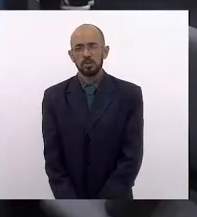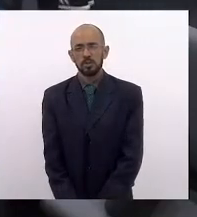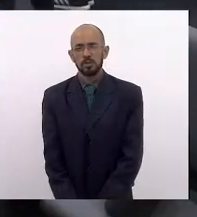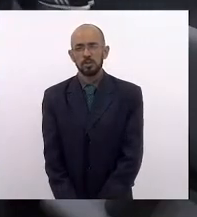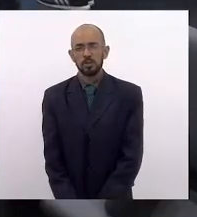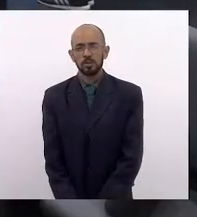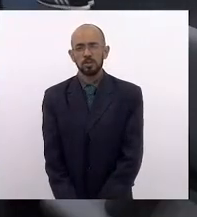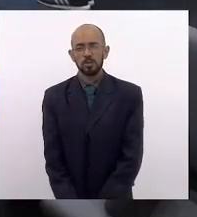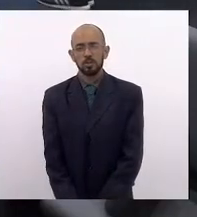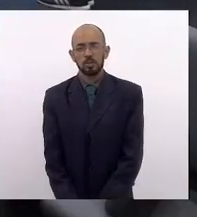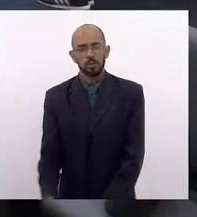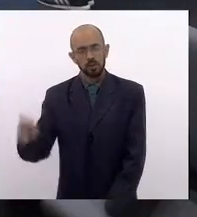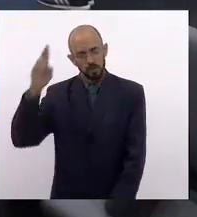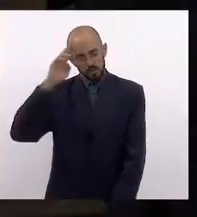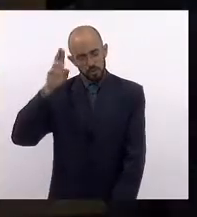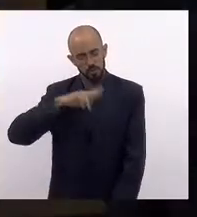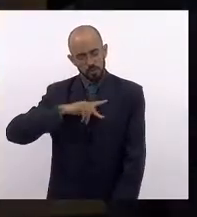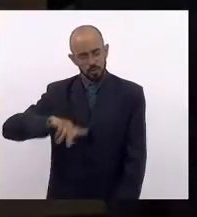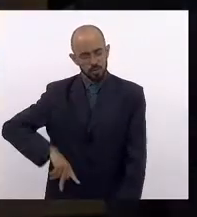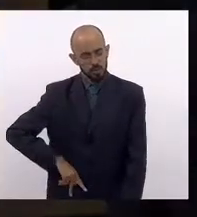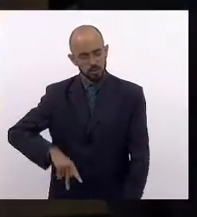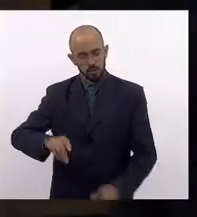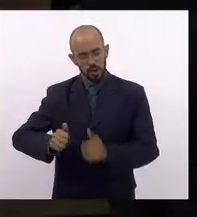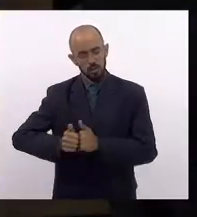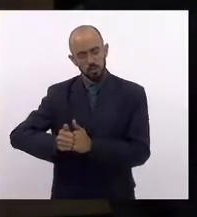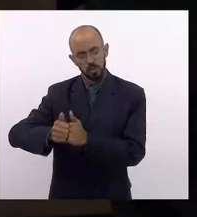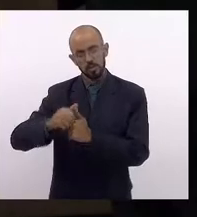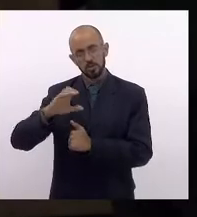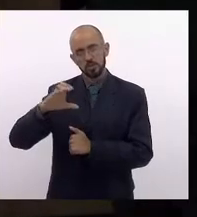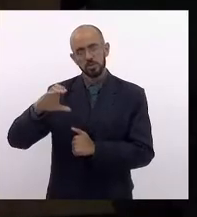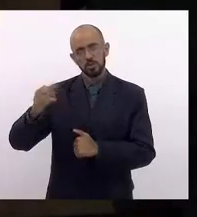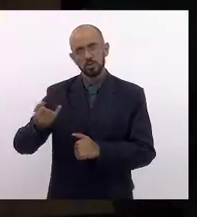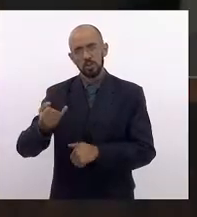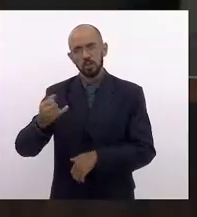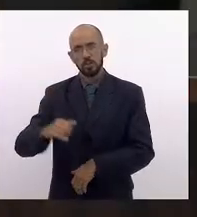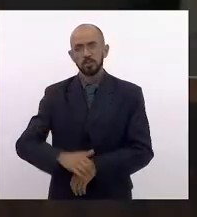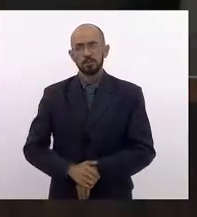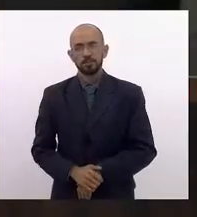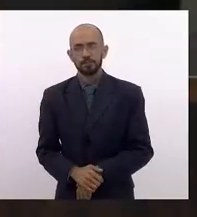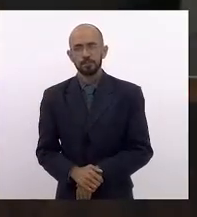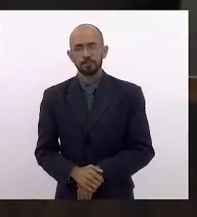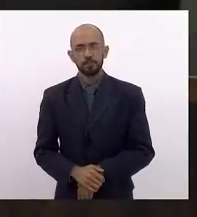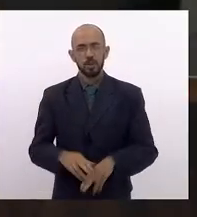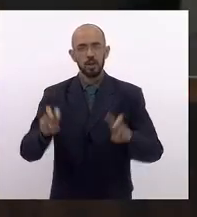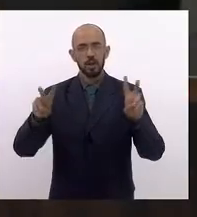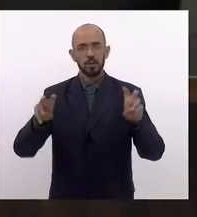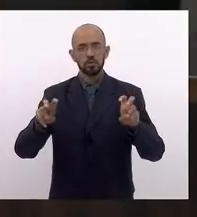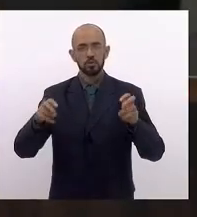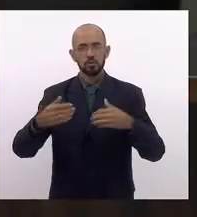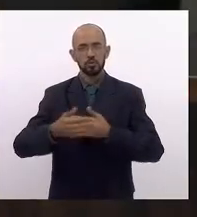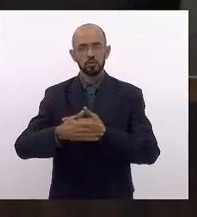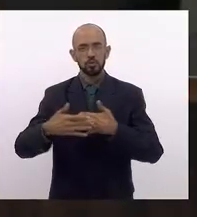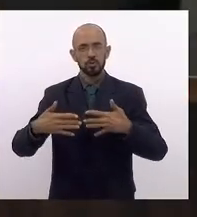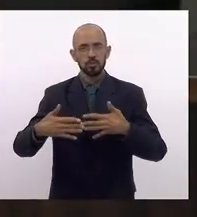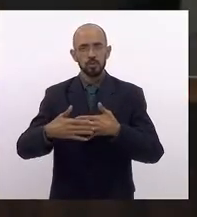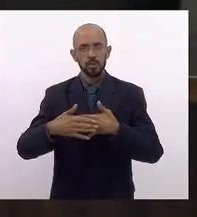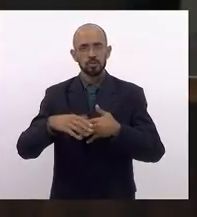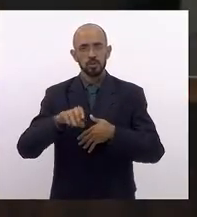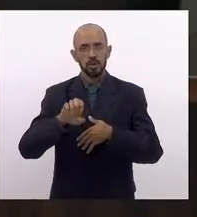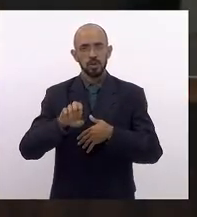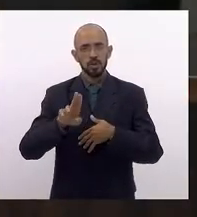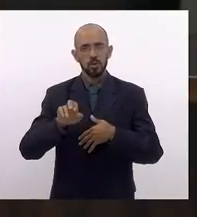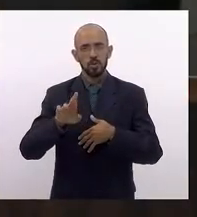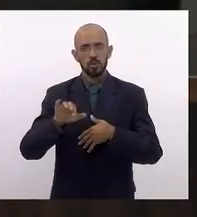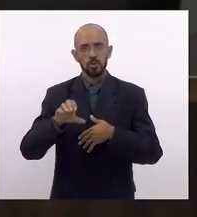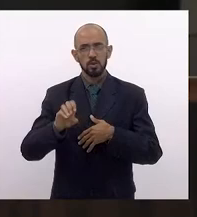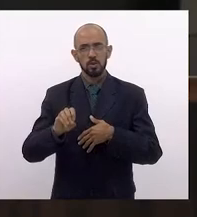o seu presidente no mérito acompanho o parecer da ccj pela comissão de assuntos municipais Deputado Eurico Júnior